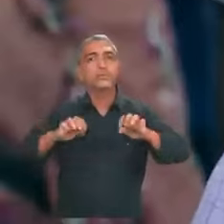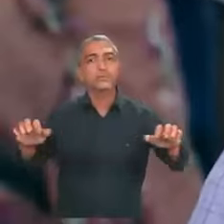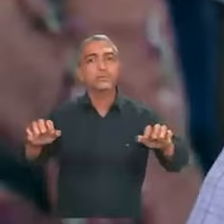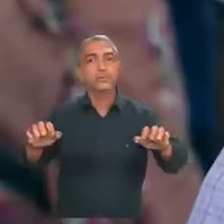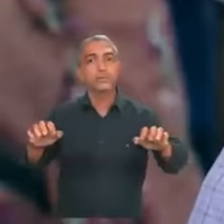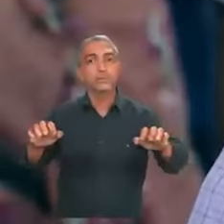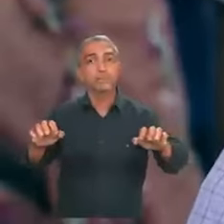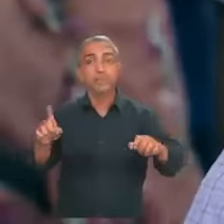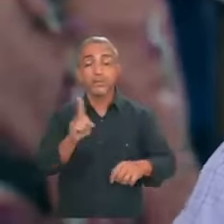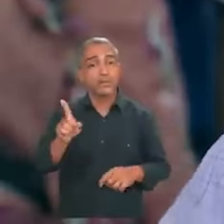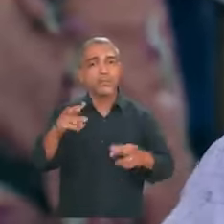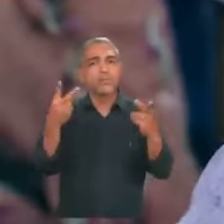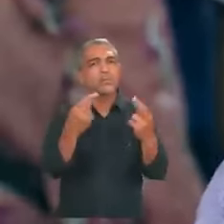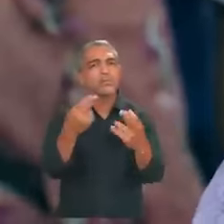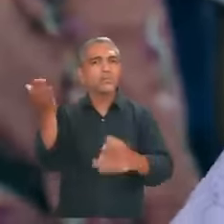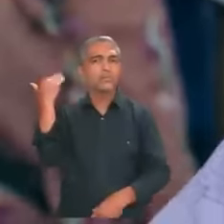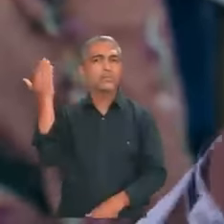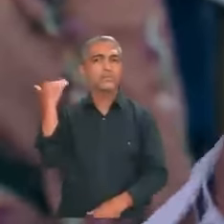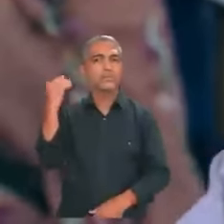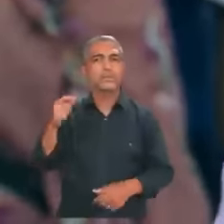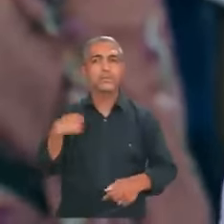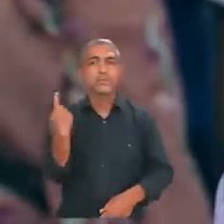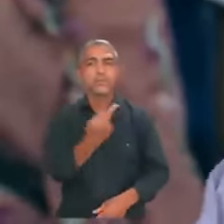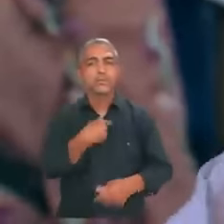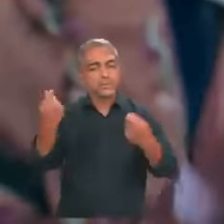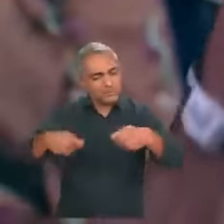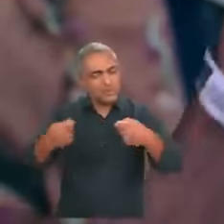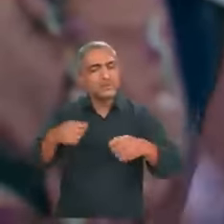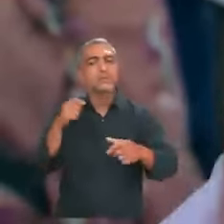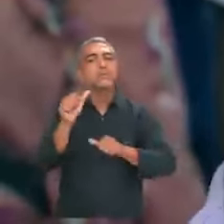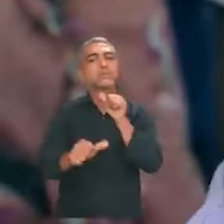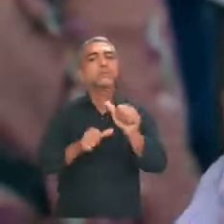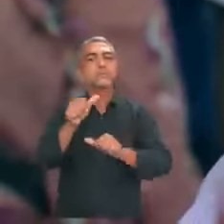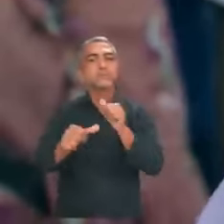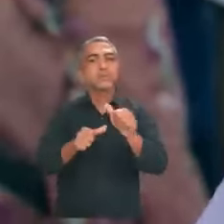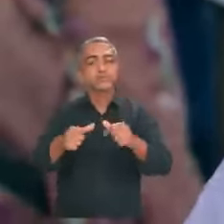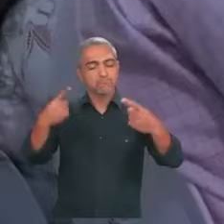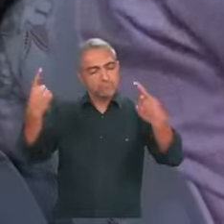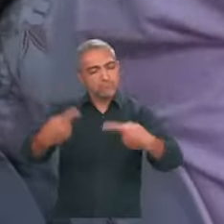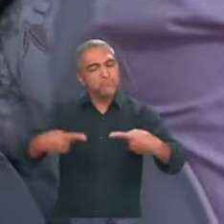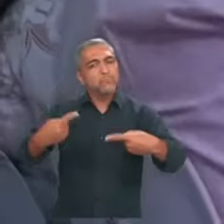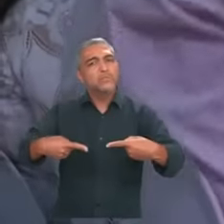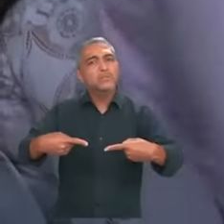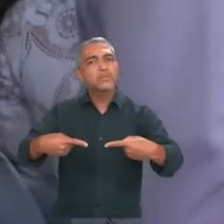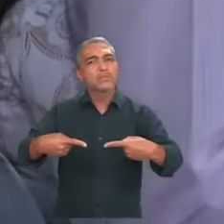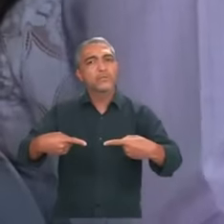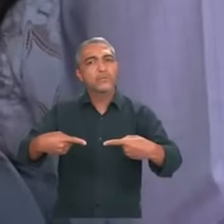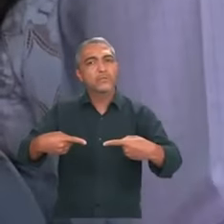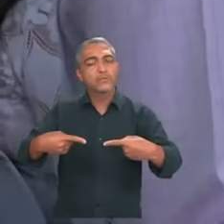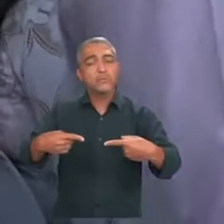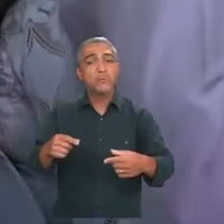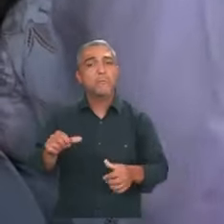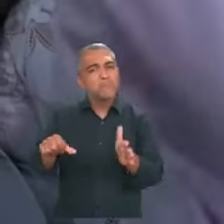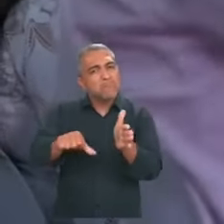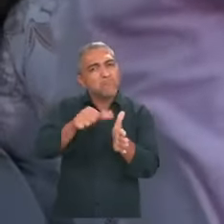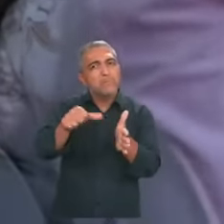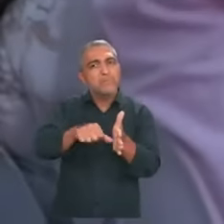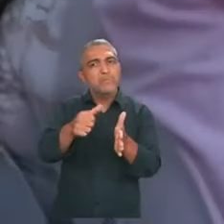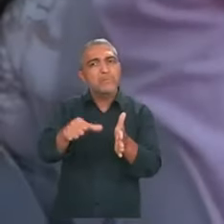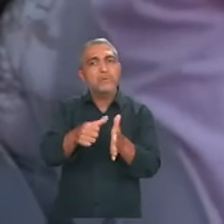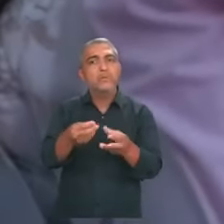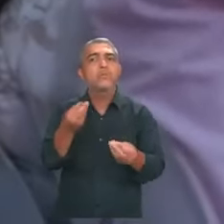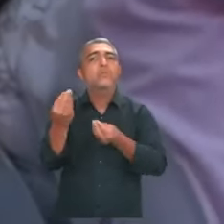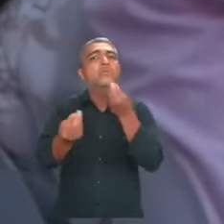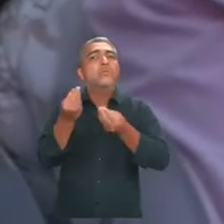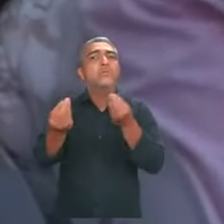modelos tradicionais então quais foram nossos desafios primeiro como que nós vamos mandar um brasileiro daqui para um